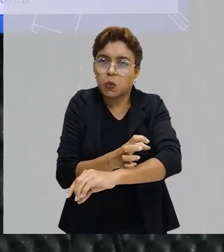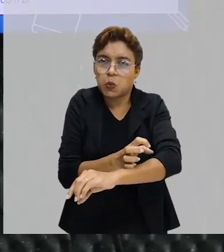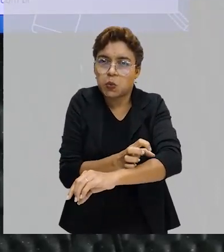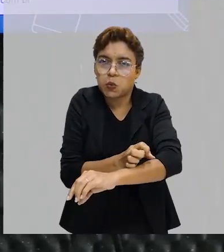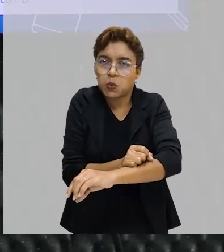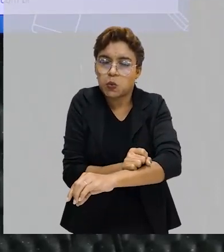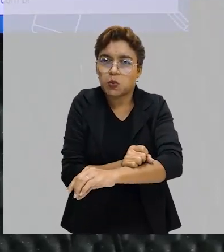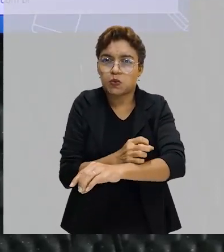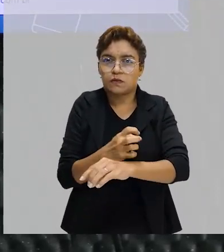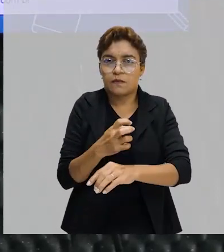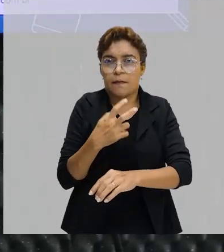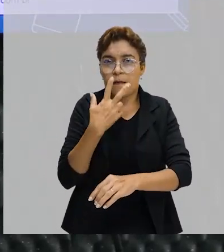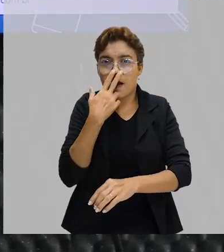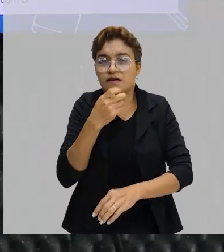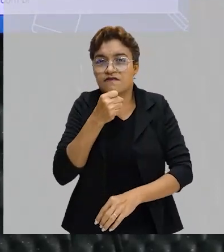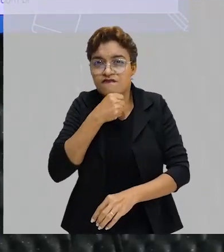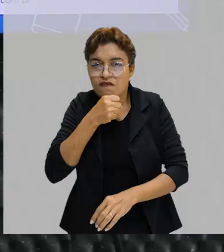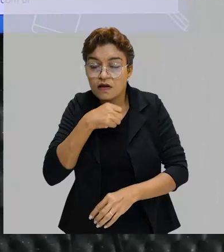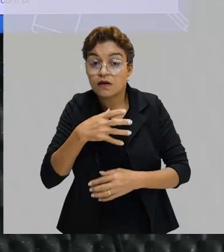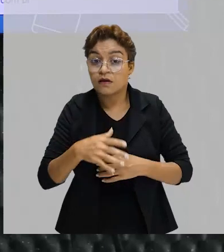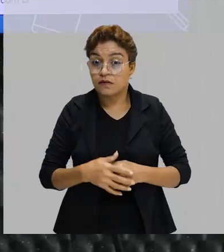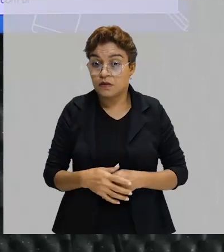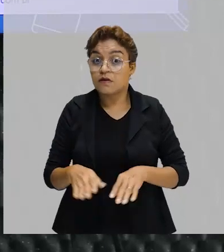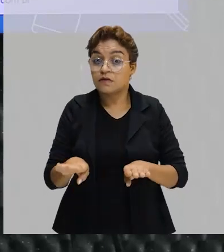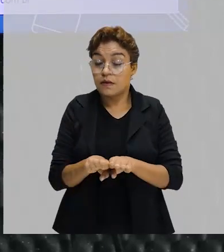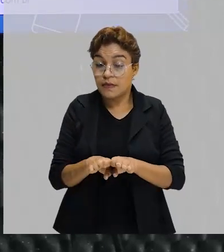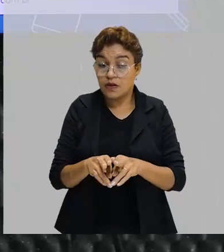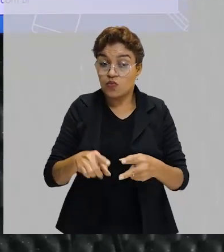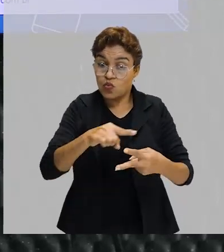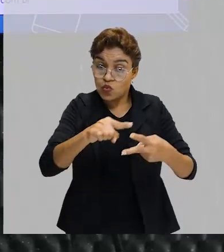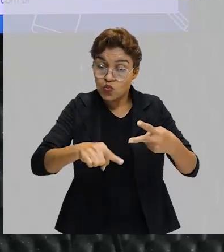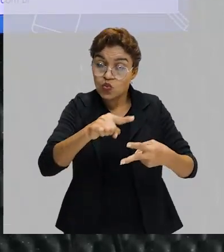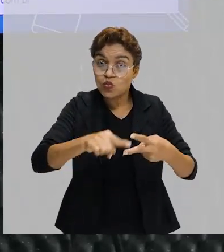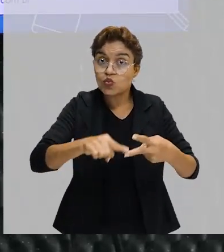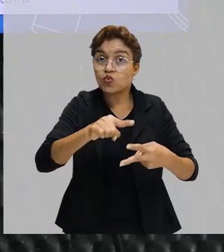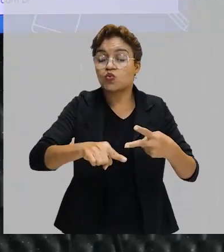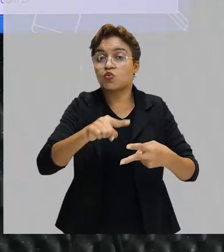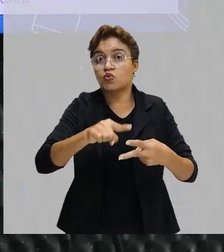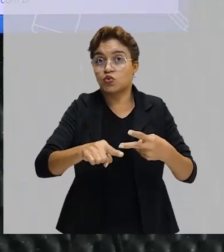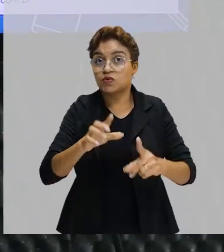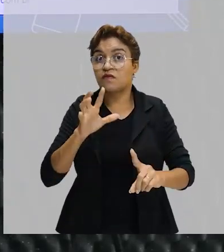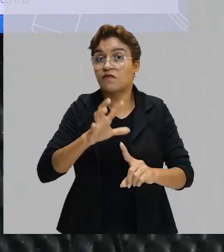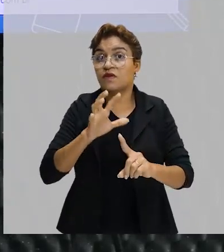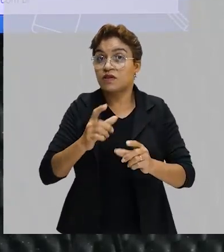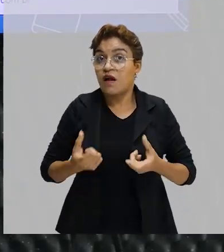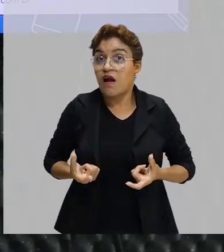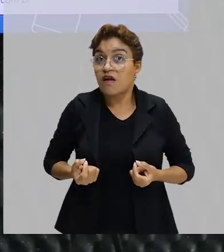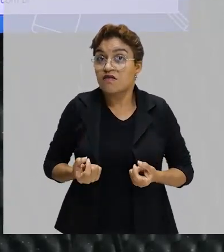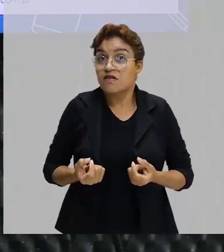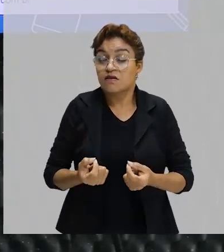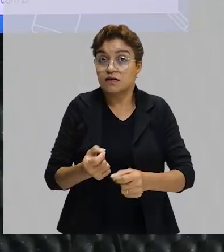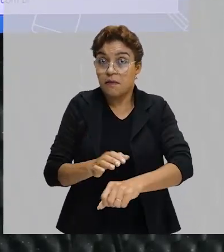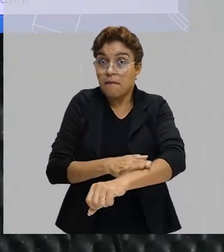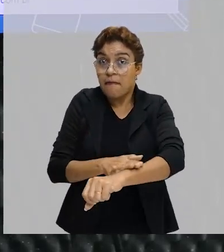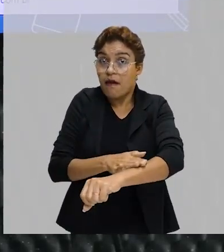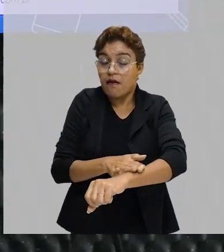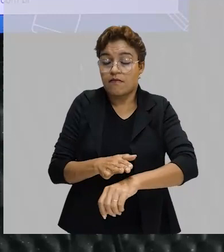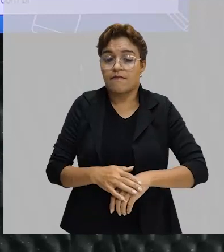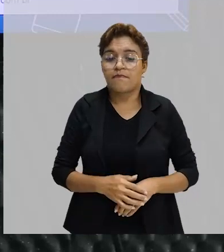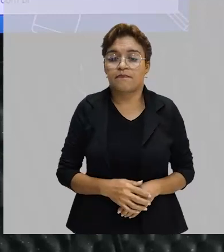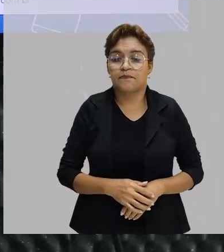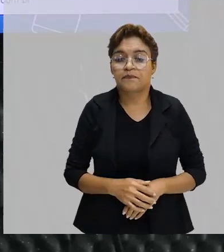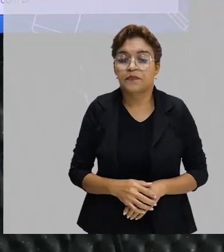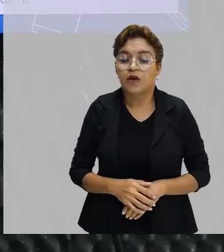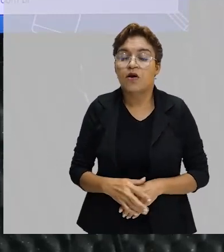perigosa, né? Ambos podem causar câncer de pele, os raios UVA ou UVB, certo? Os